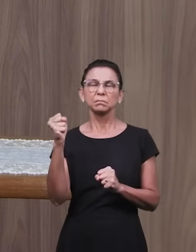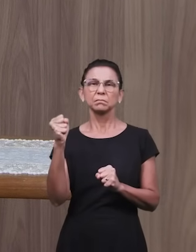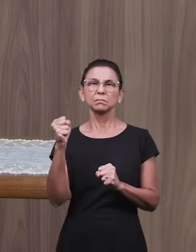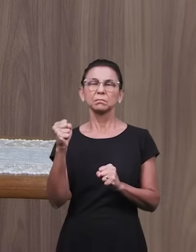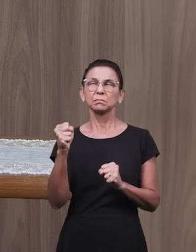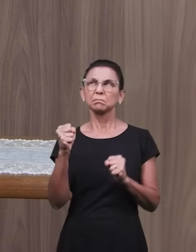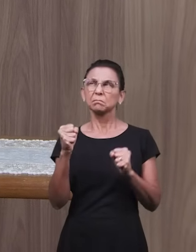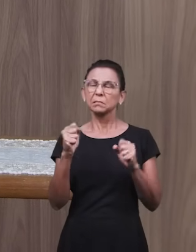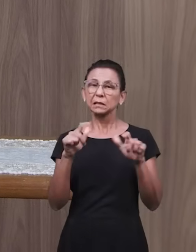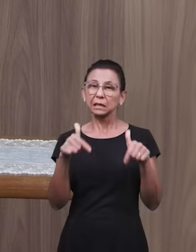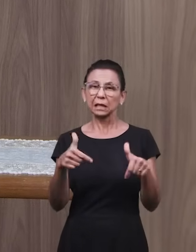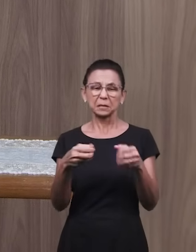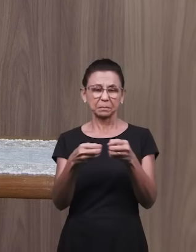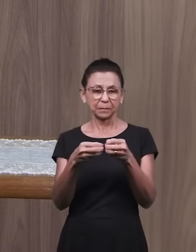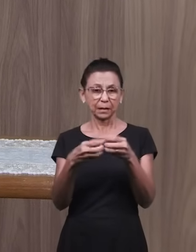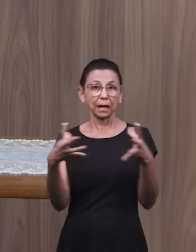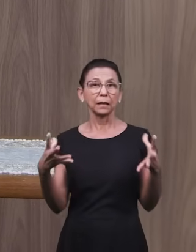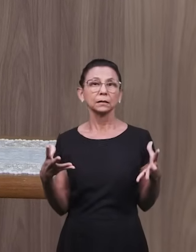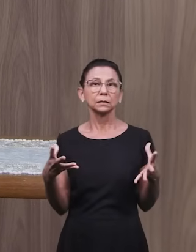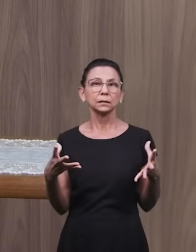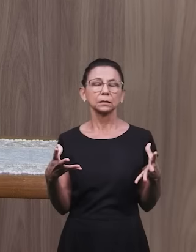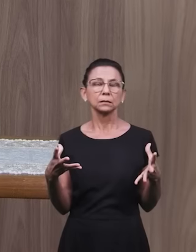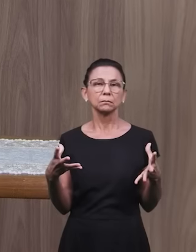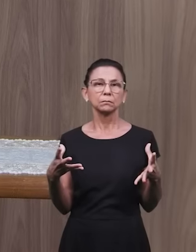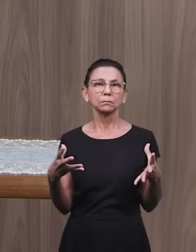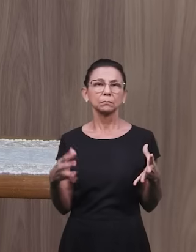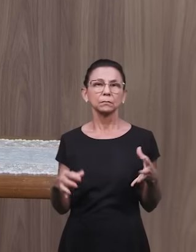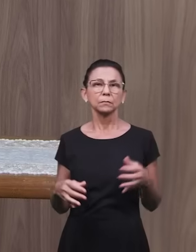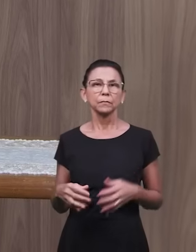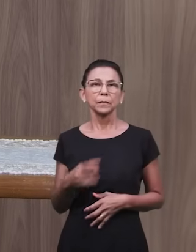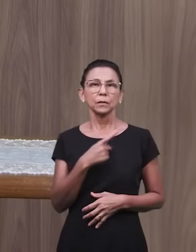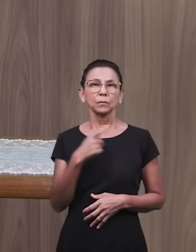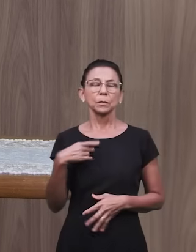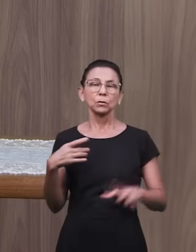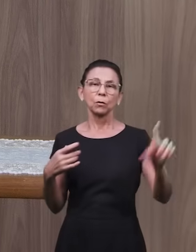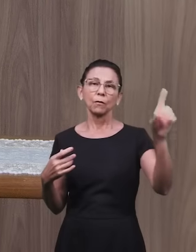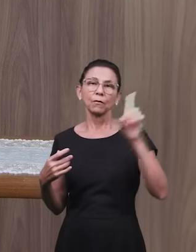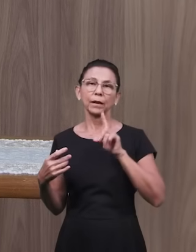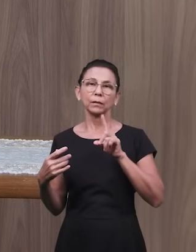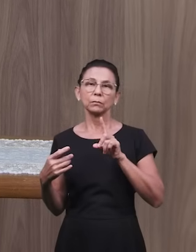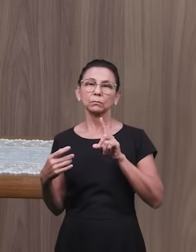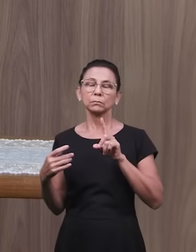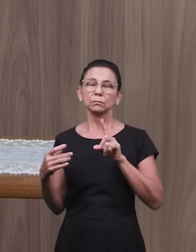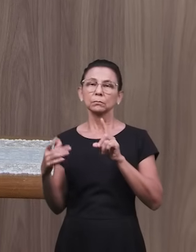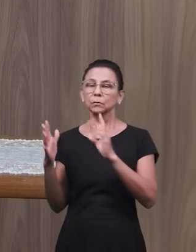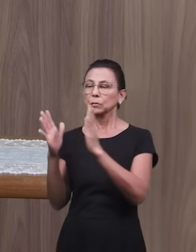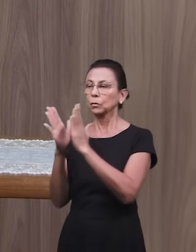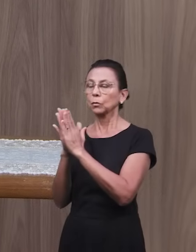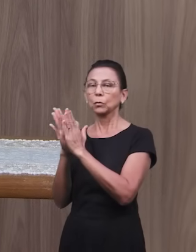Que Deus fazia milagres. E ele orou e não me disse nada.